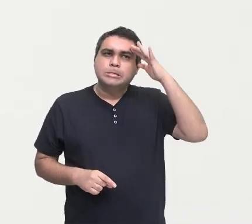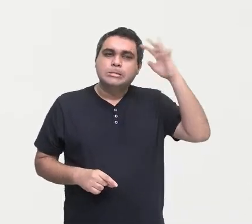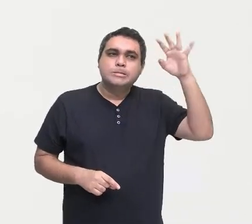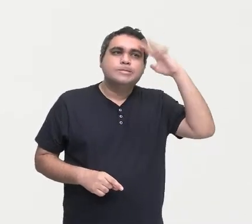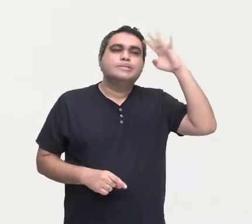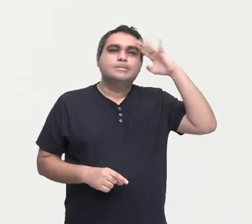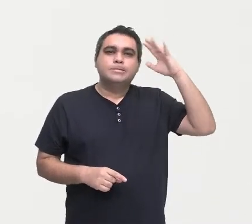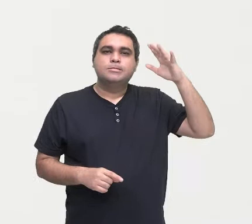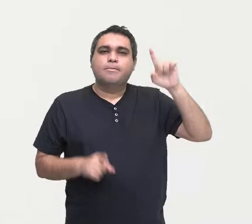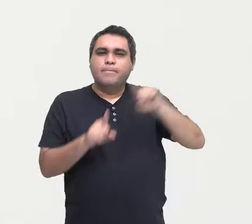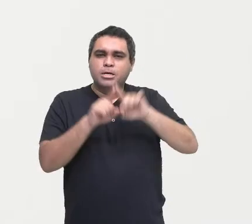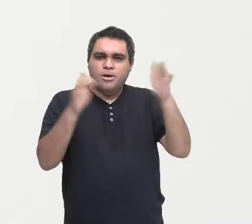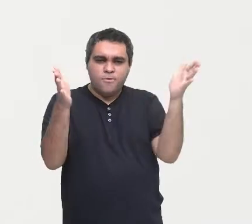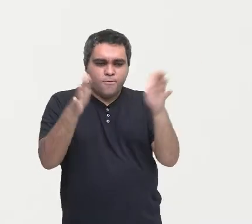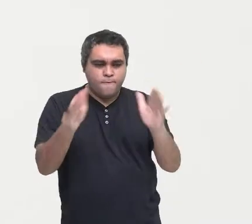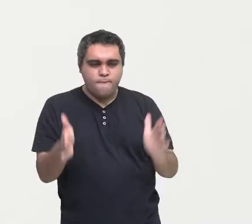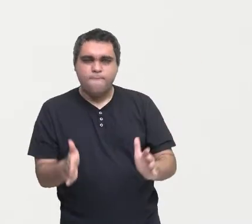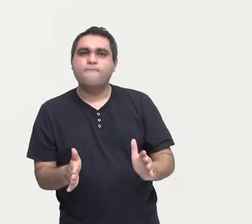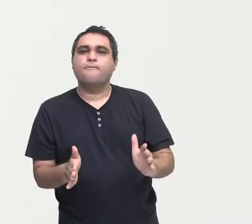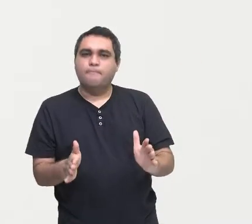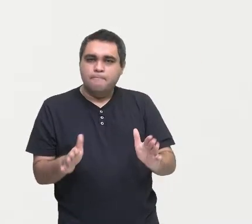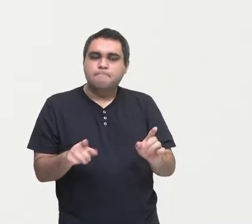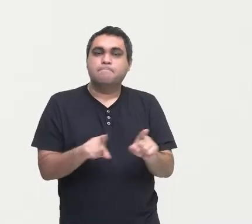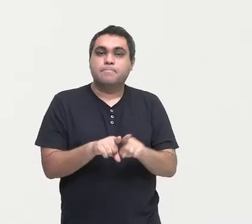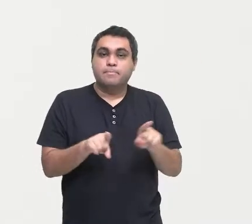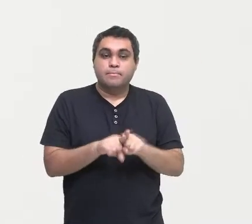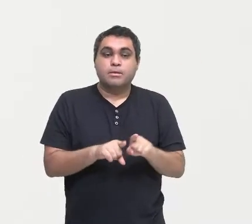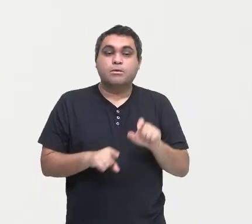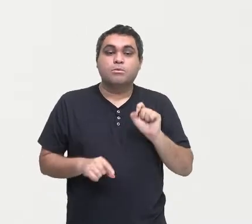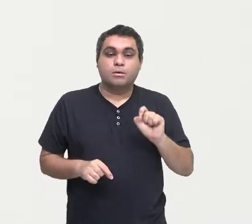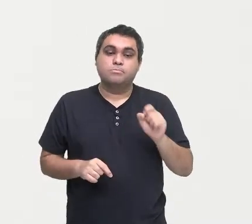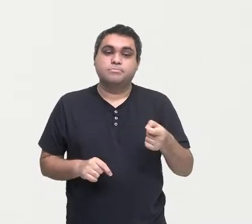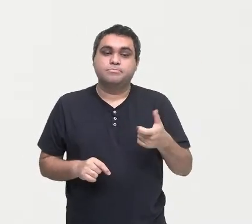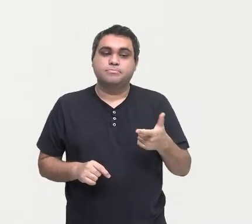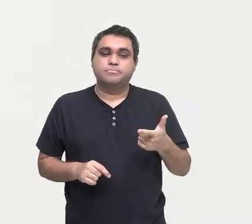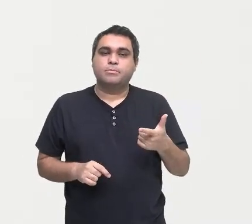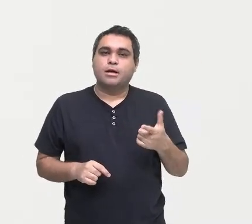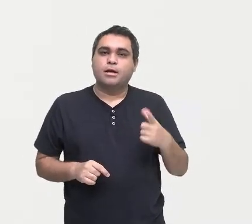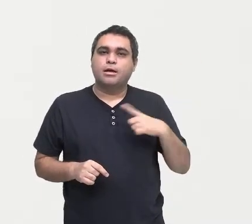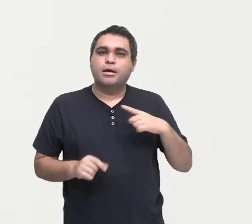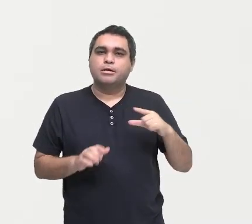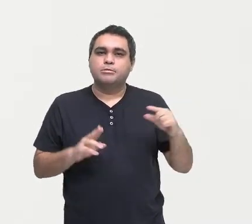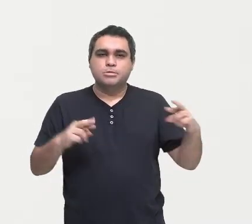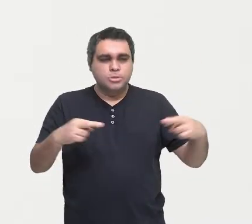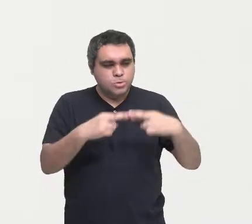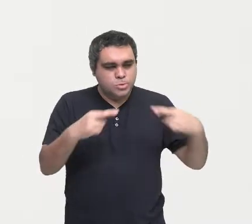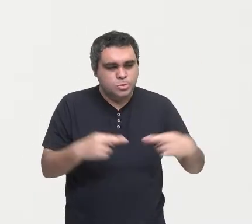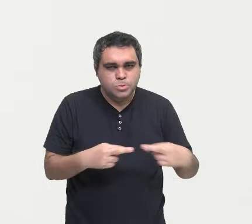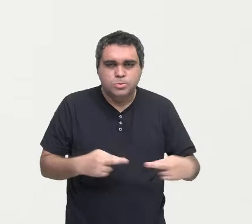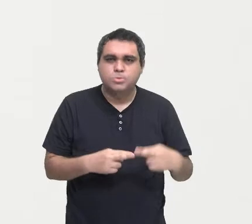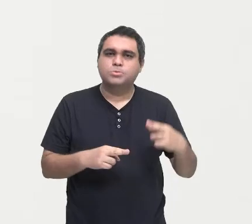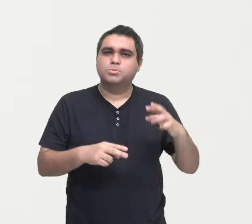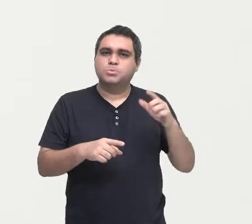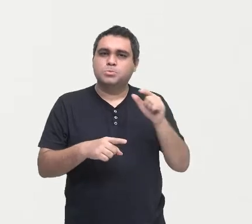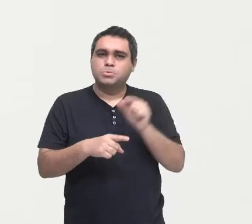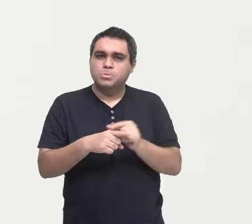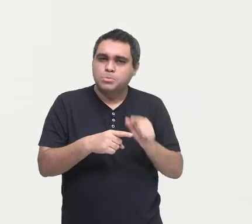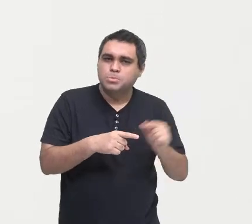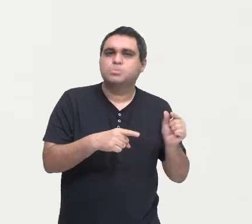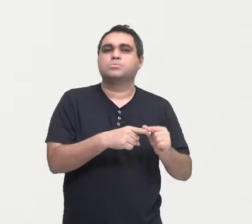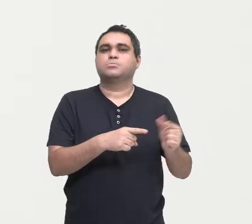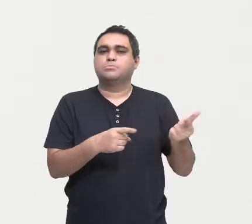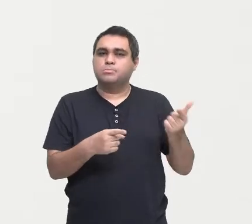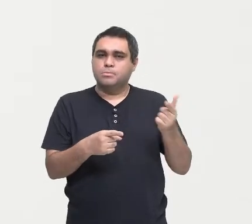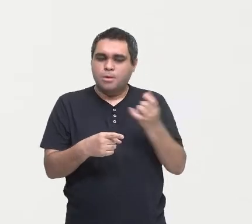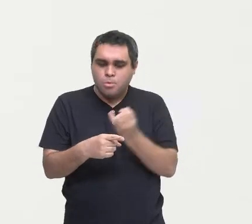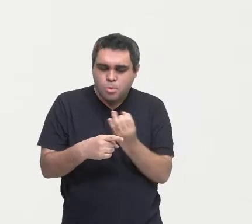da sensualidade, o trabalho maior, né? Um trabalho mais em métrica, em ritmo e em expressividade. Muito bem. Vamos falar sobre